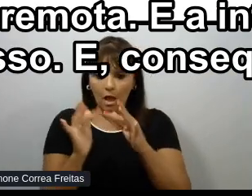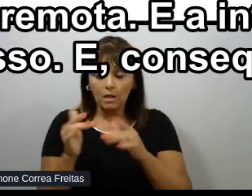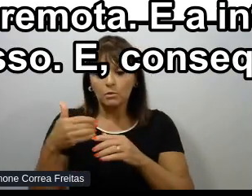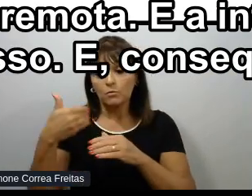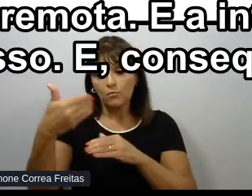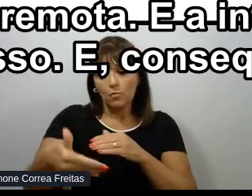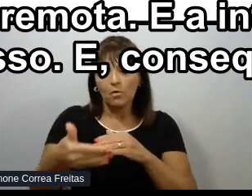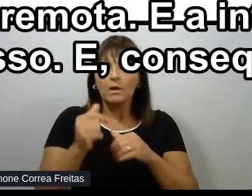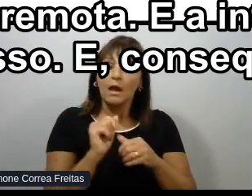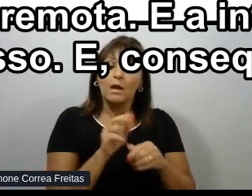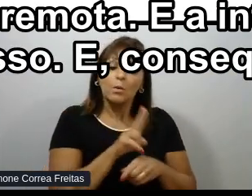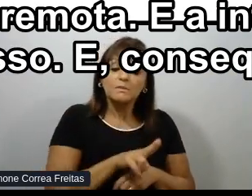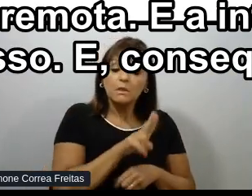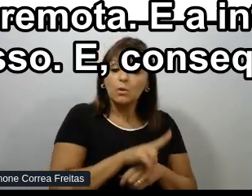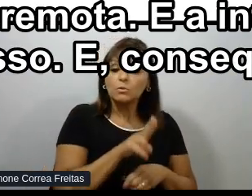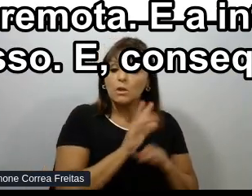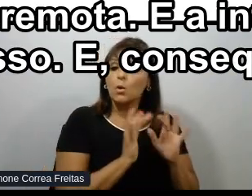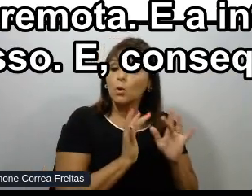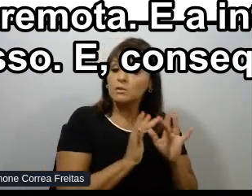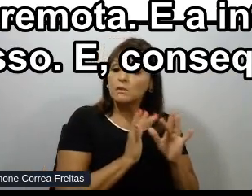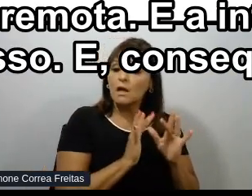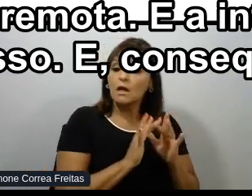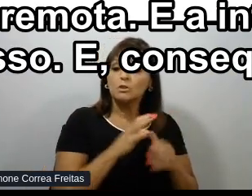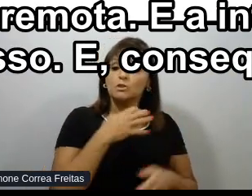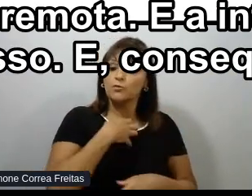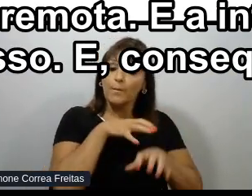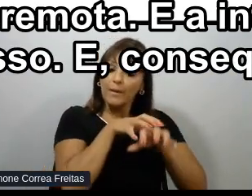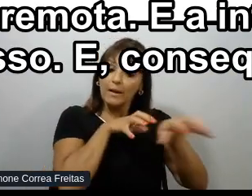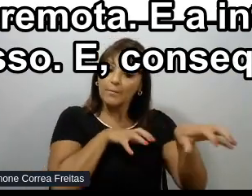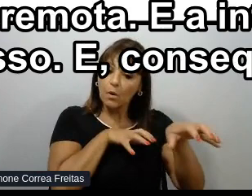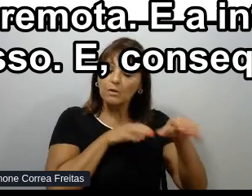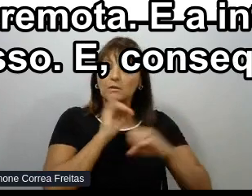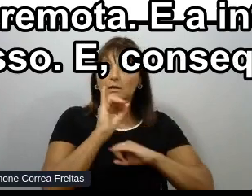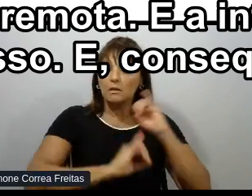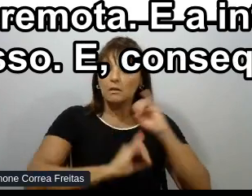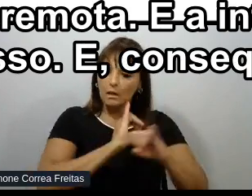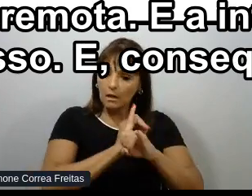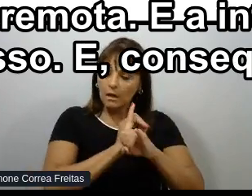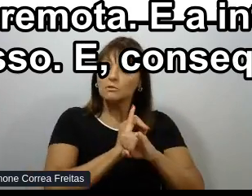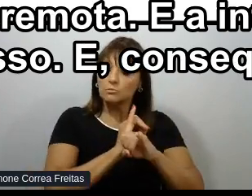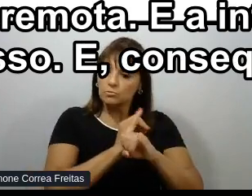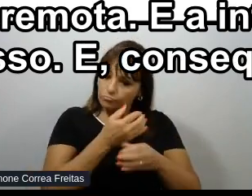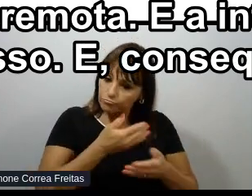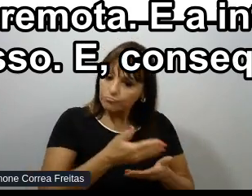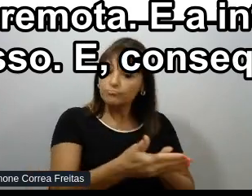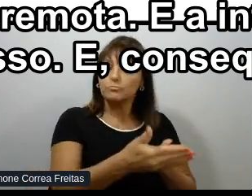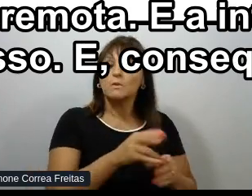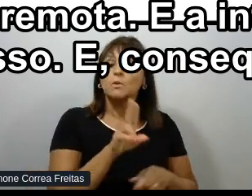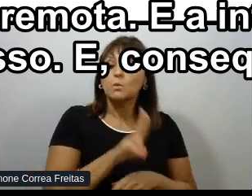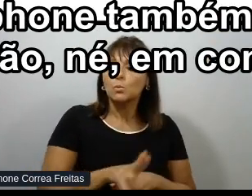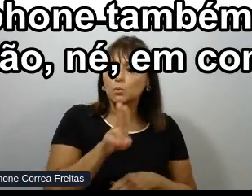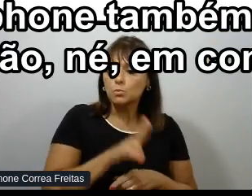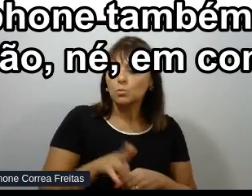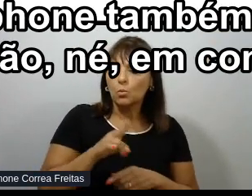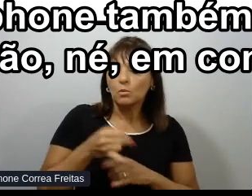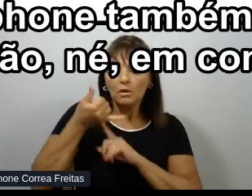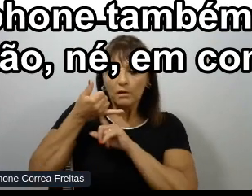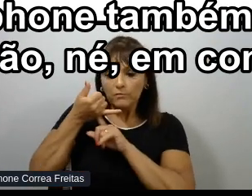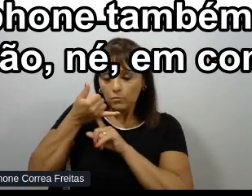aqui no Brasil o que domina são as redes sociais. O WhatsApp, principalmente, ele é utilizado por praticamente todos os idosos,